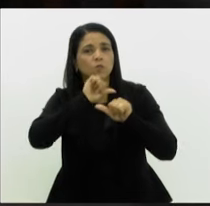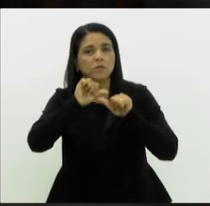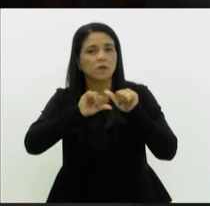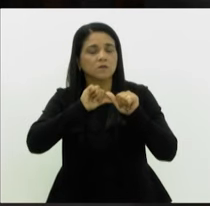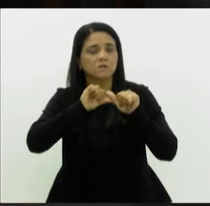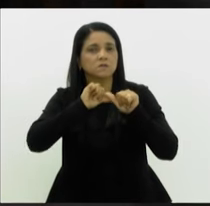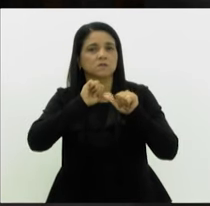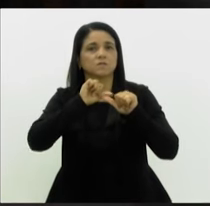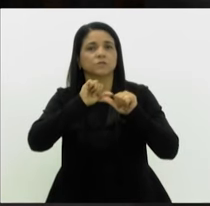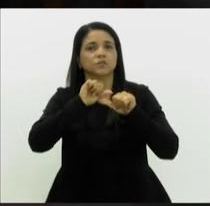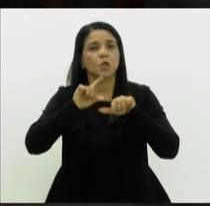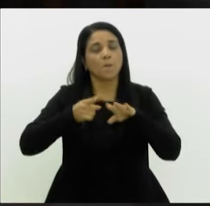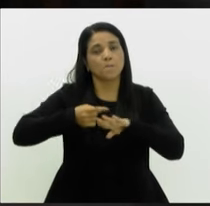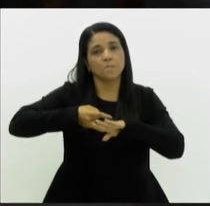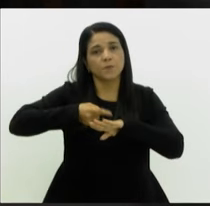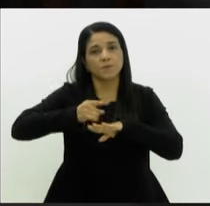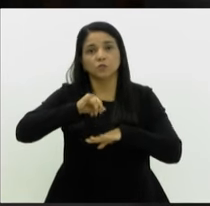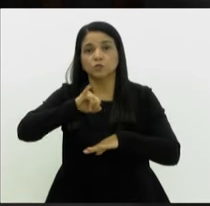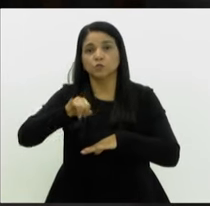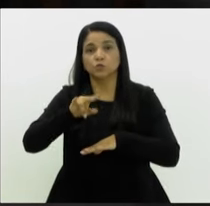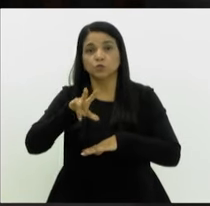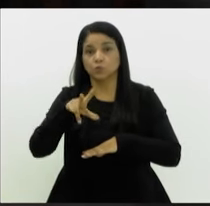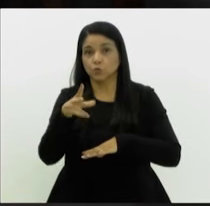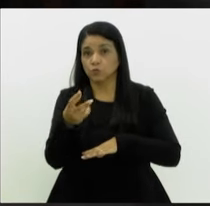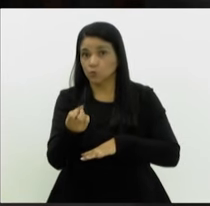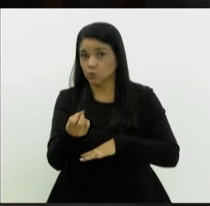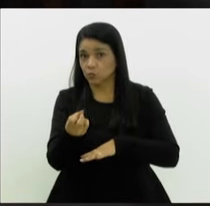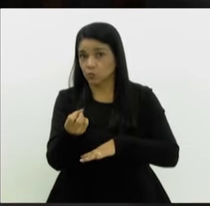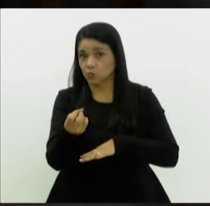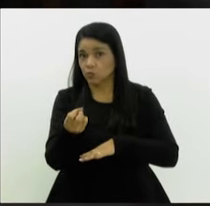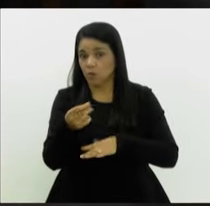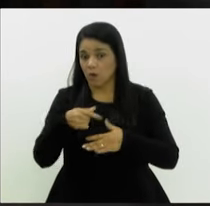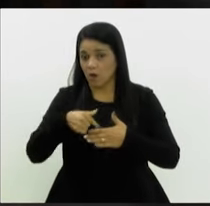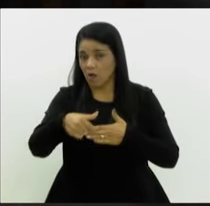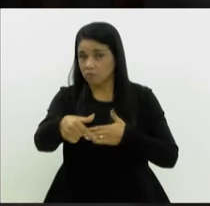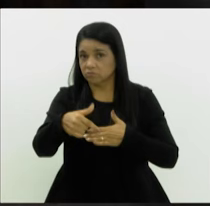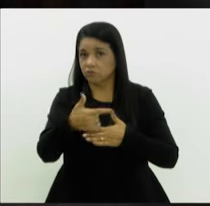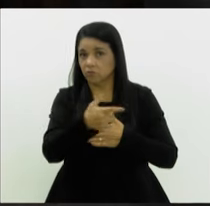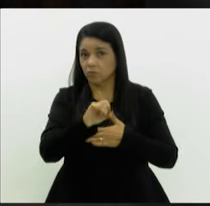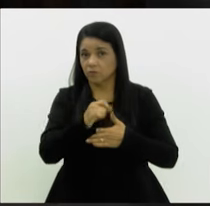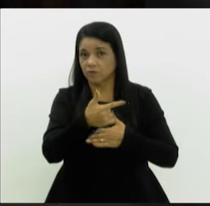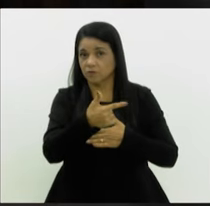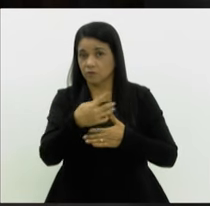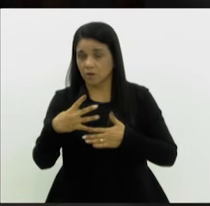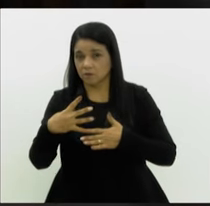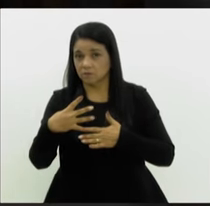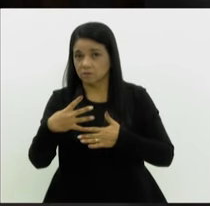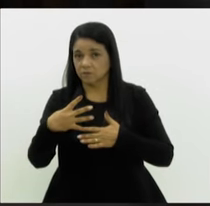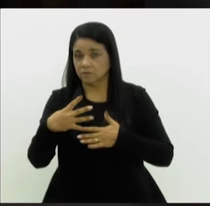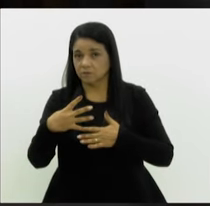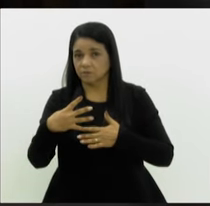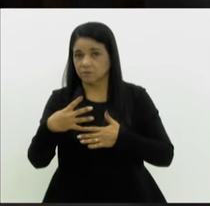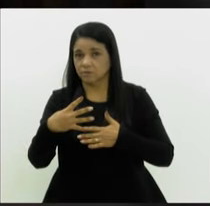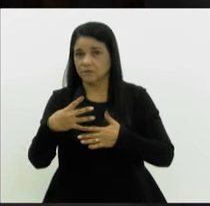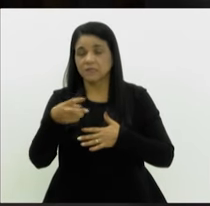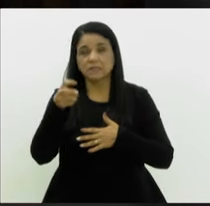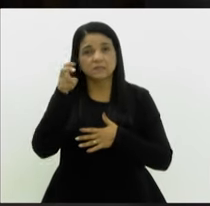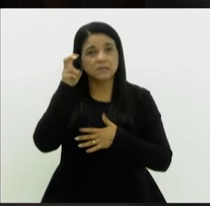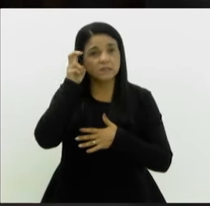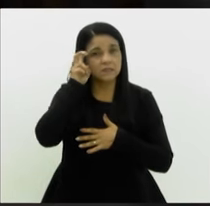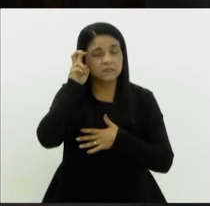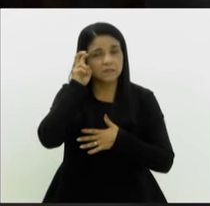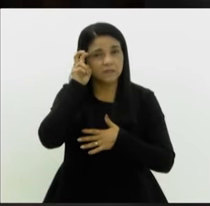de 1º de junho deste ano nas sessões das